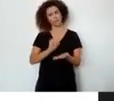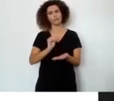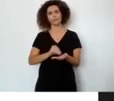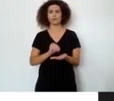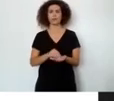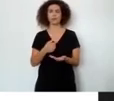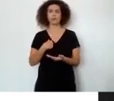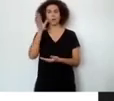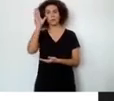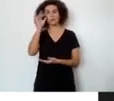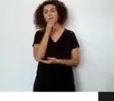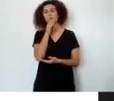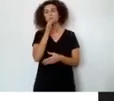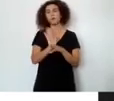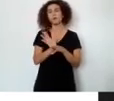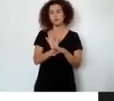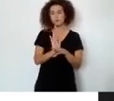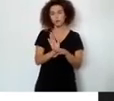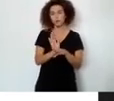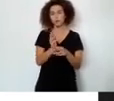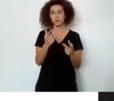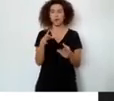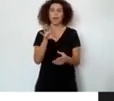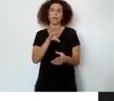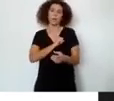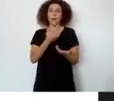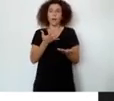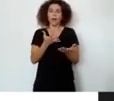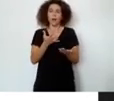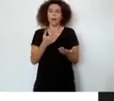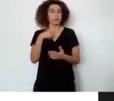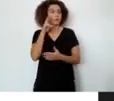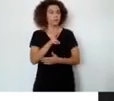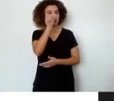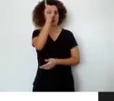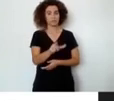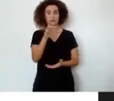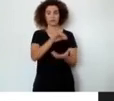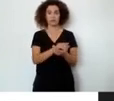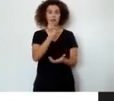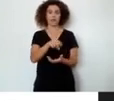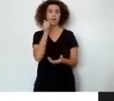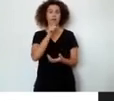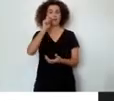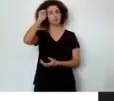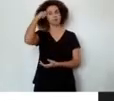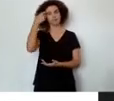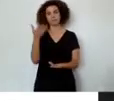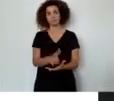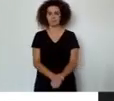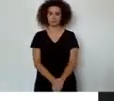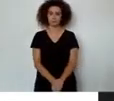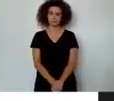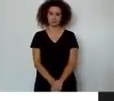assistir um clichê romântico onde a representante do filme seja uma pessoa negra. Eu tô cansada, na realidade, de todos os filmes que a gente